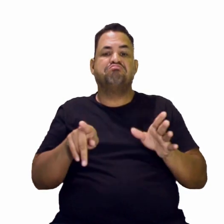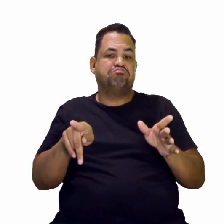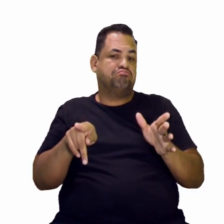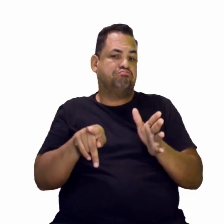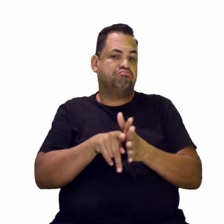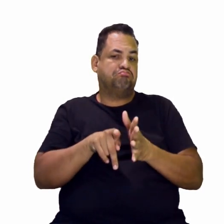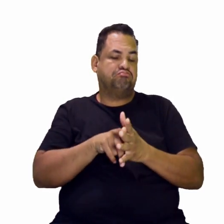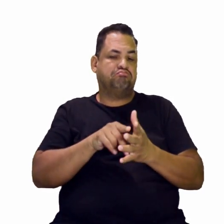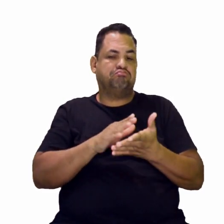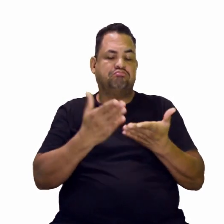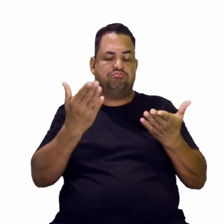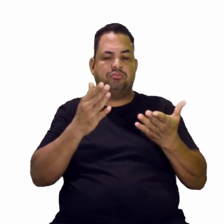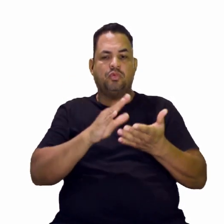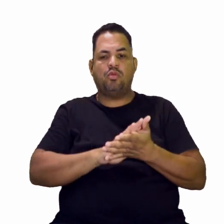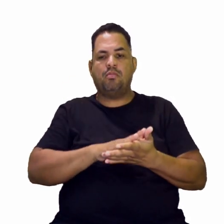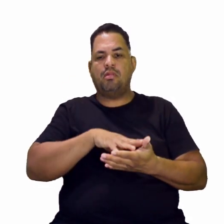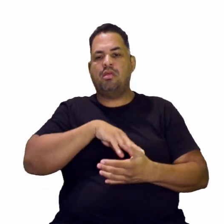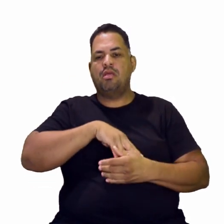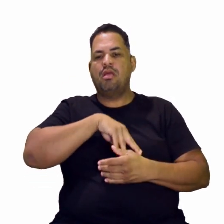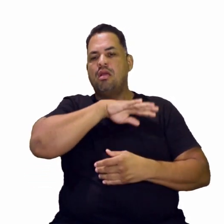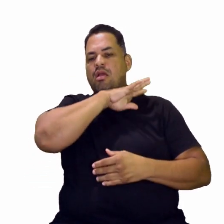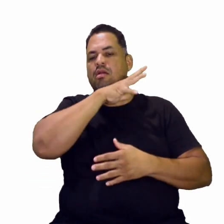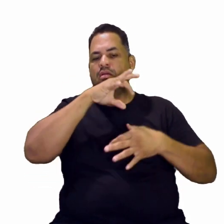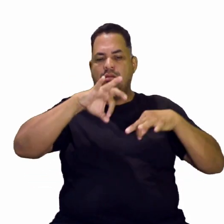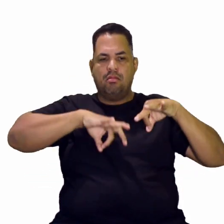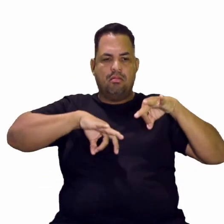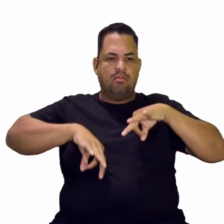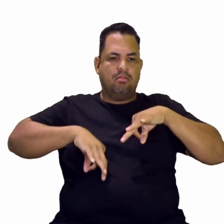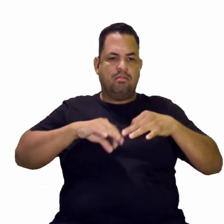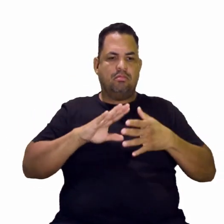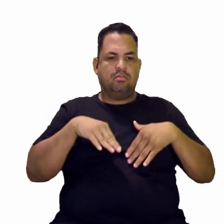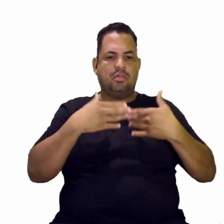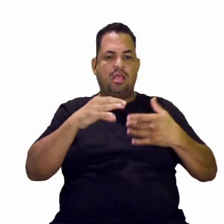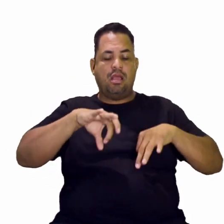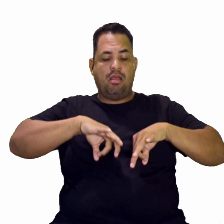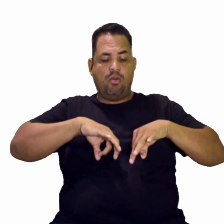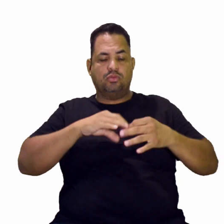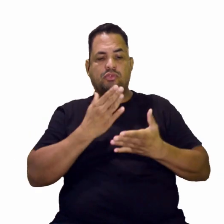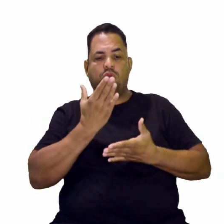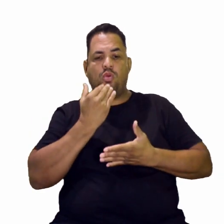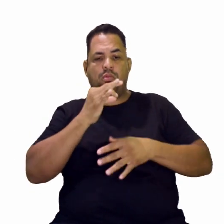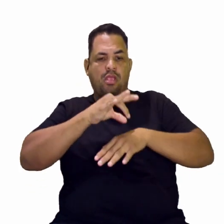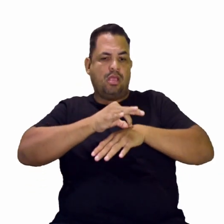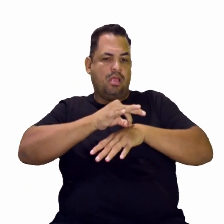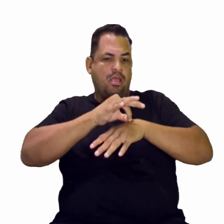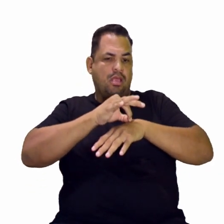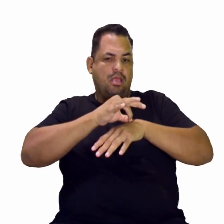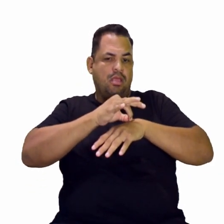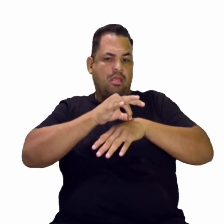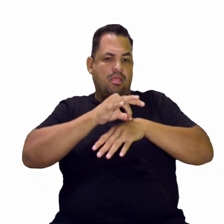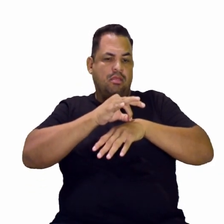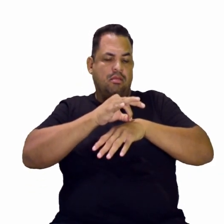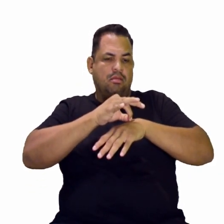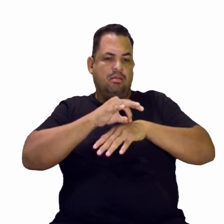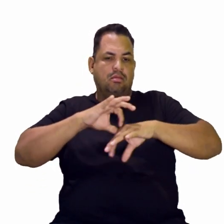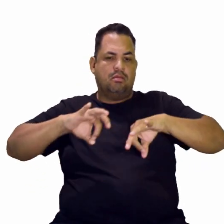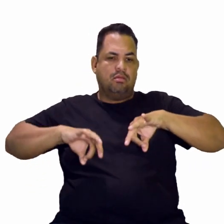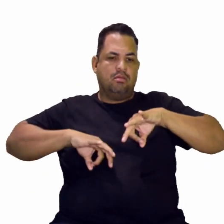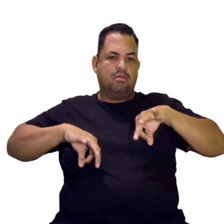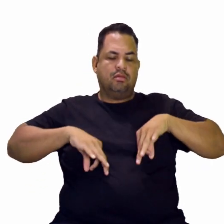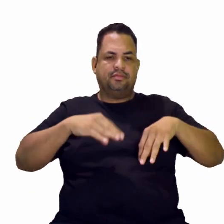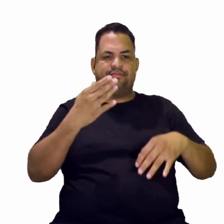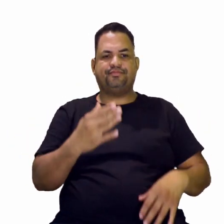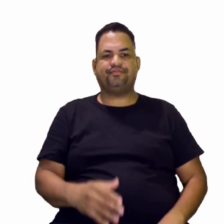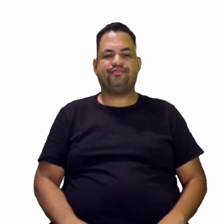própria onça. Já a onça é carnívora. Né? Uma é herbívora,